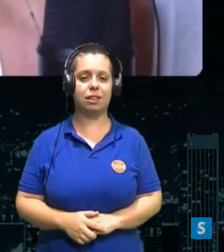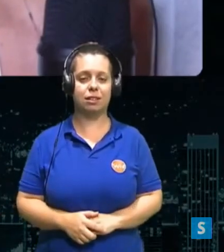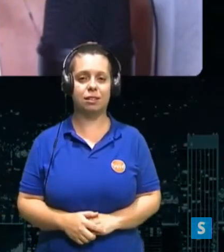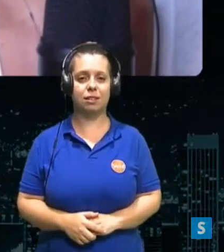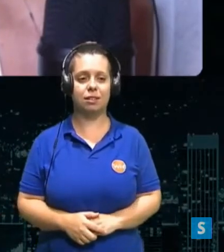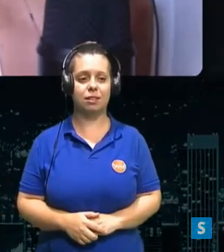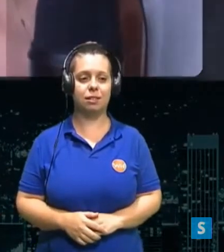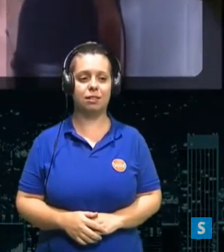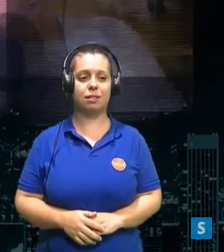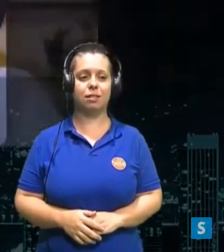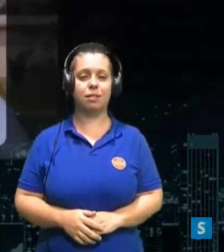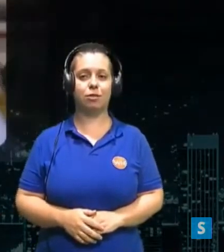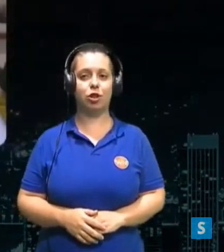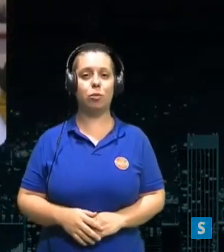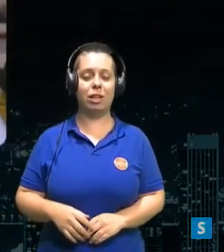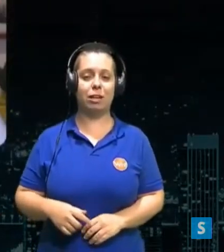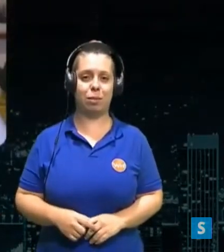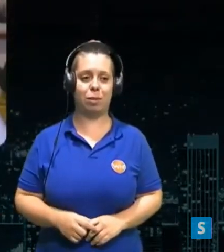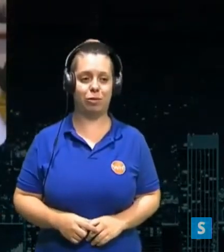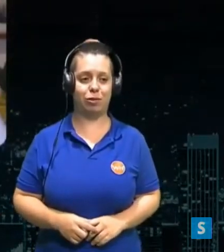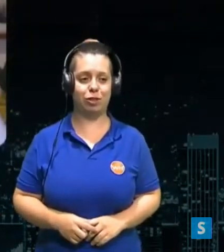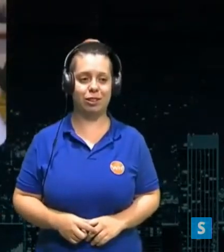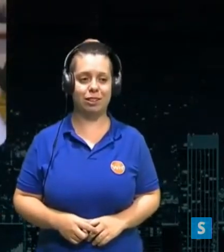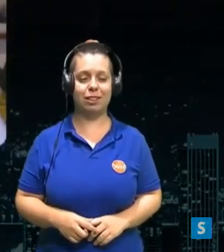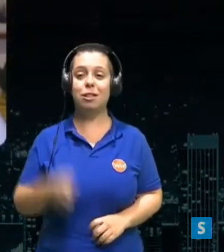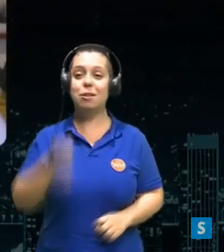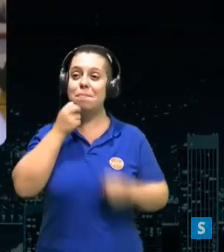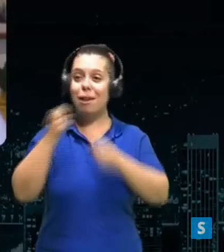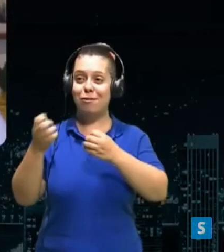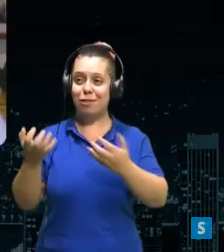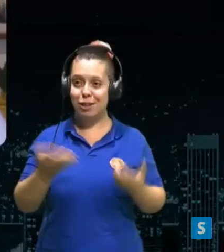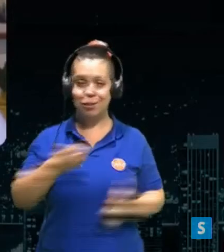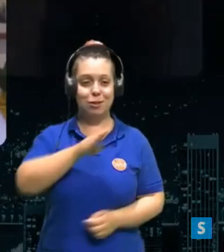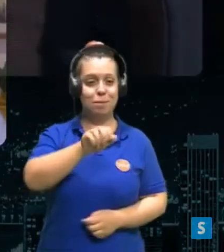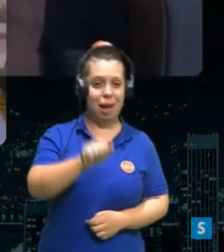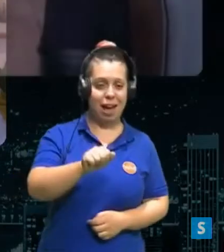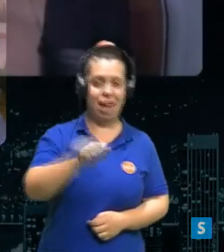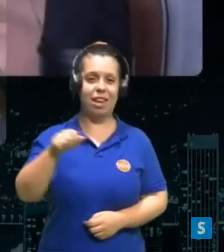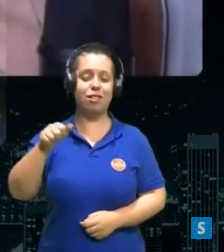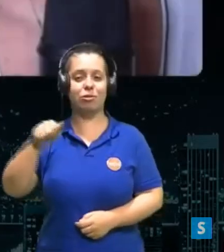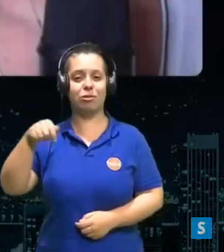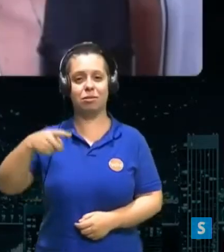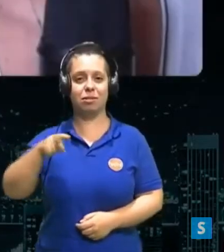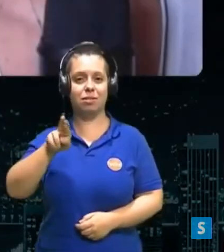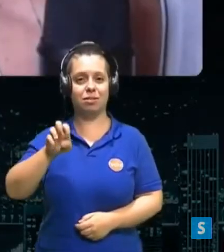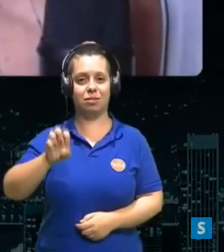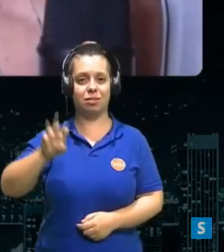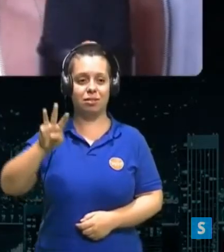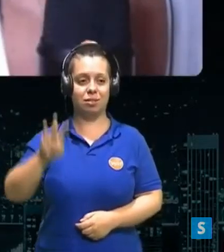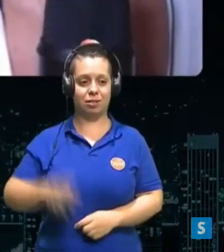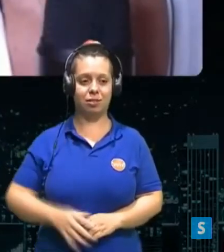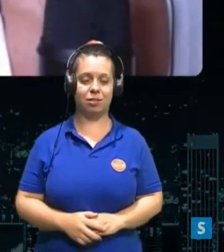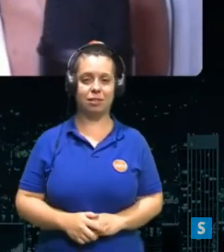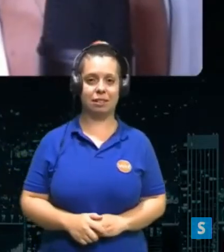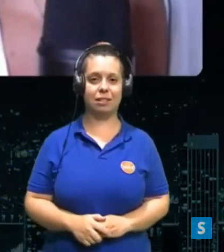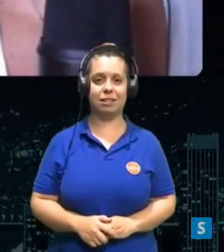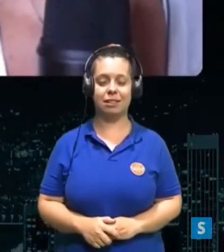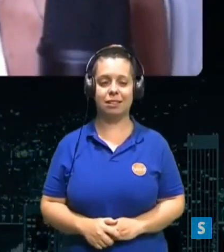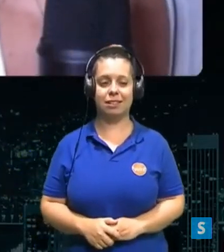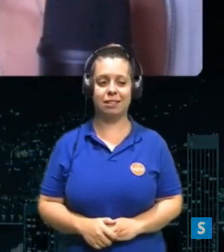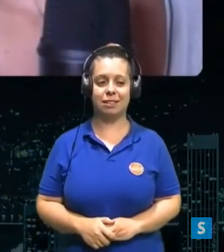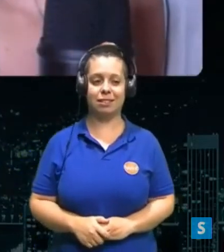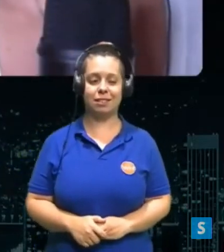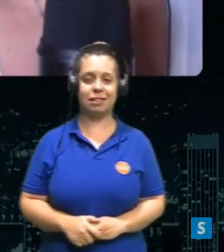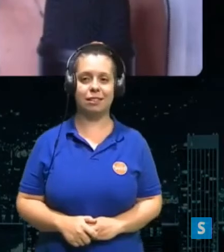base de fãs do mundo todo bem vindos bar e entrou em prazer tá com vocês aqui hoje bom obrigado bom tá